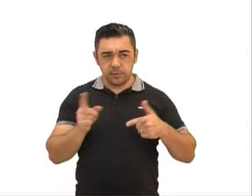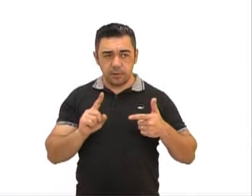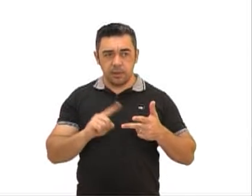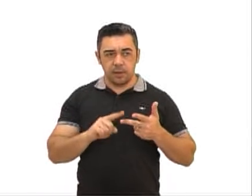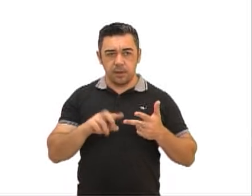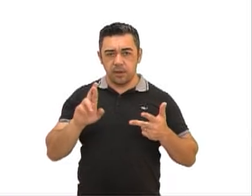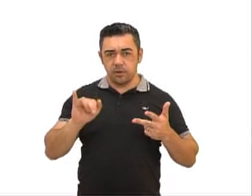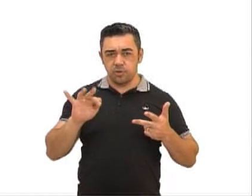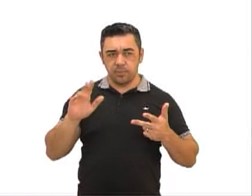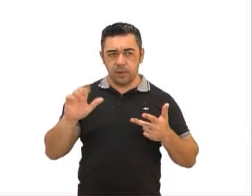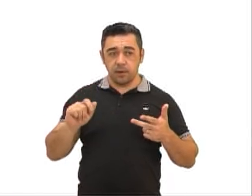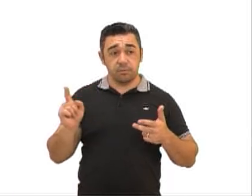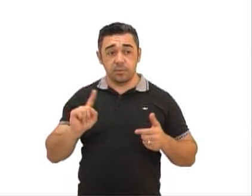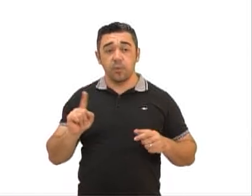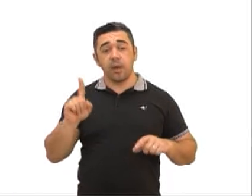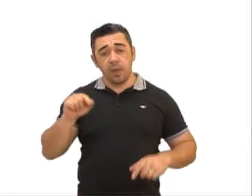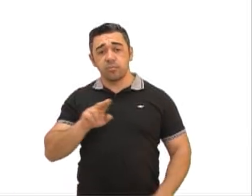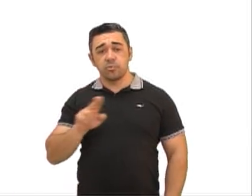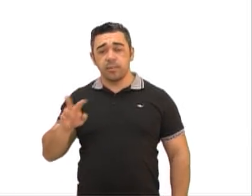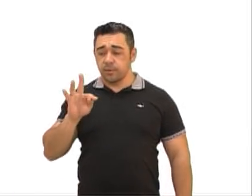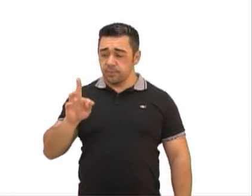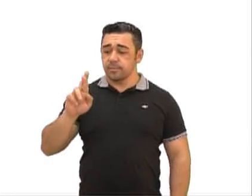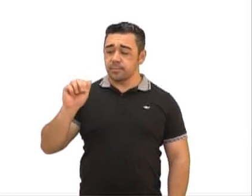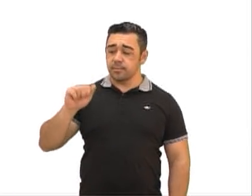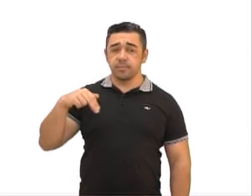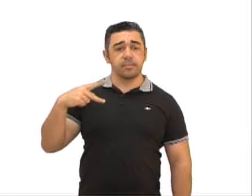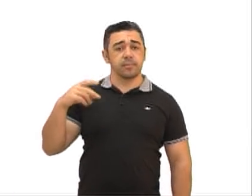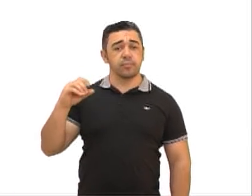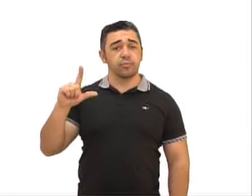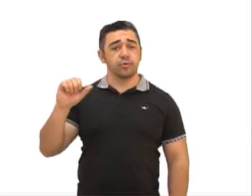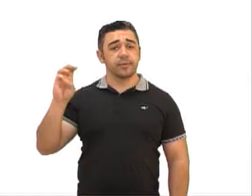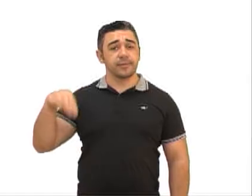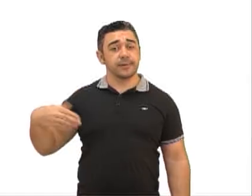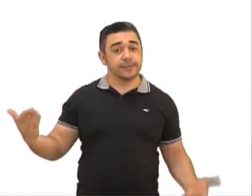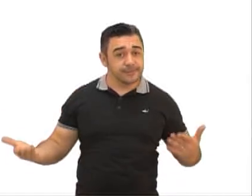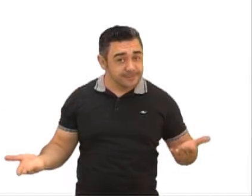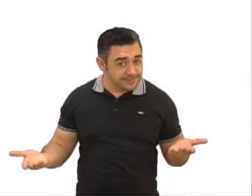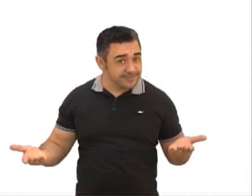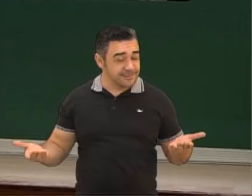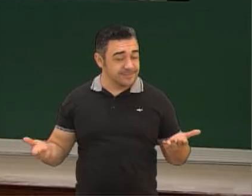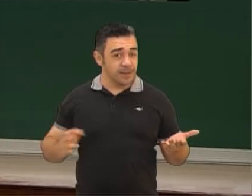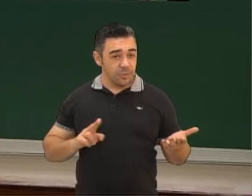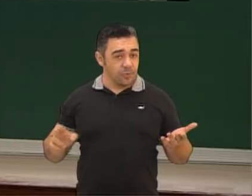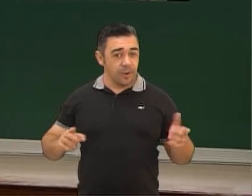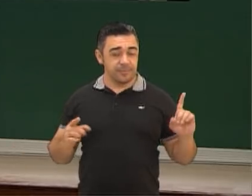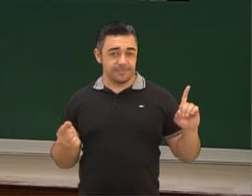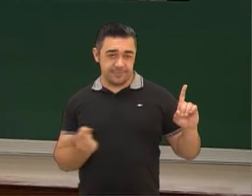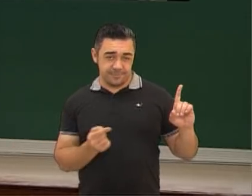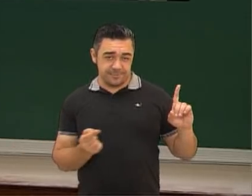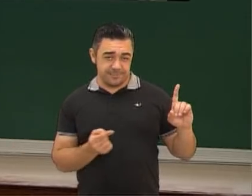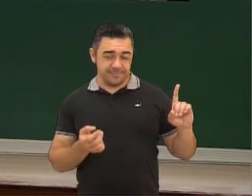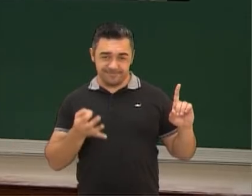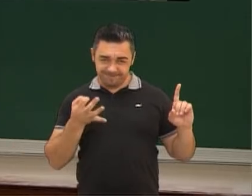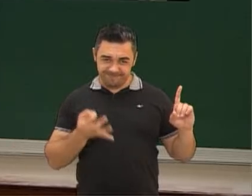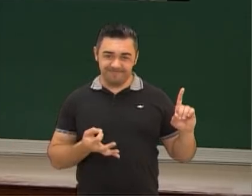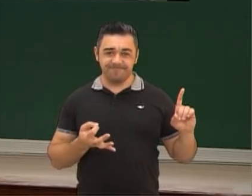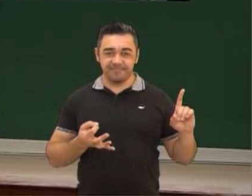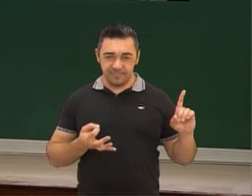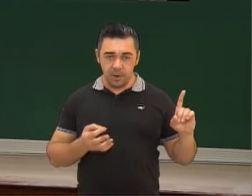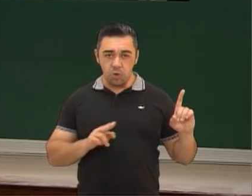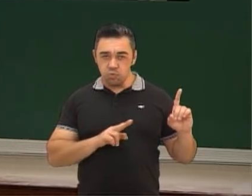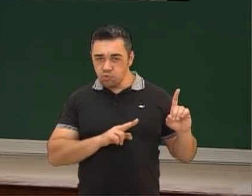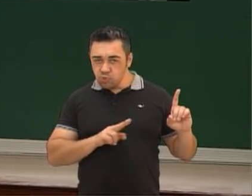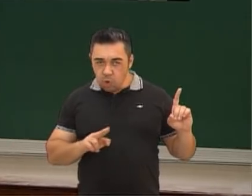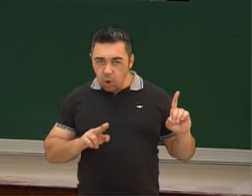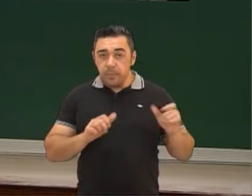Ginástica rítmica? Também não. Claro que só ficamos com a ginástica de trampolim, né? Essa que é este que